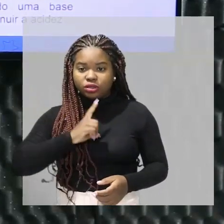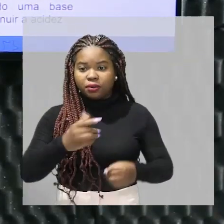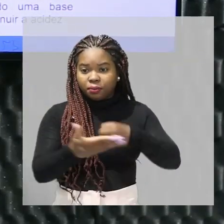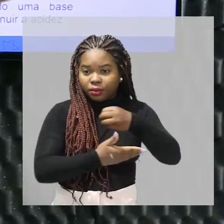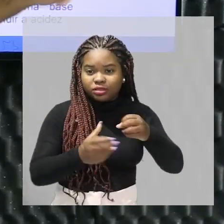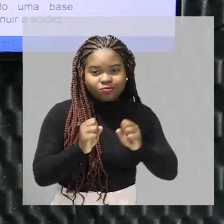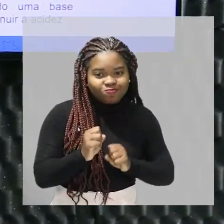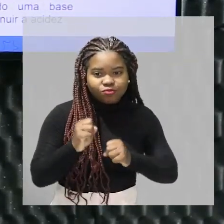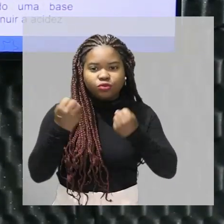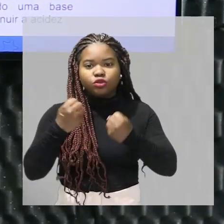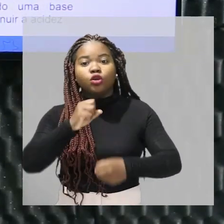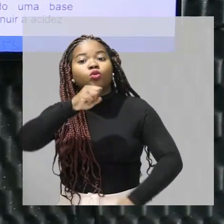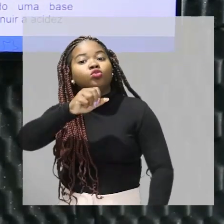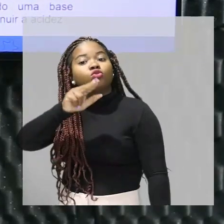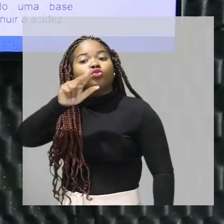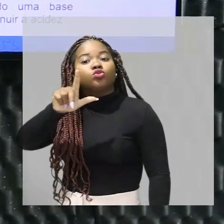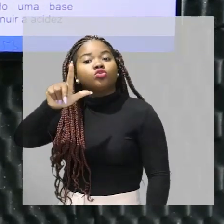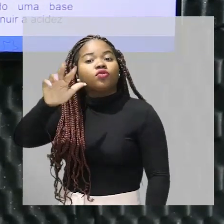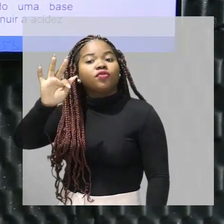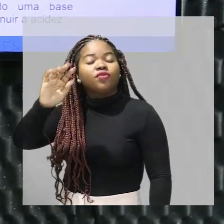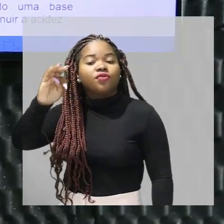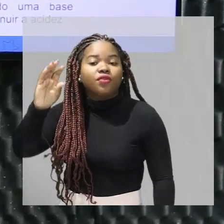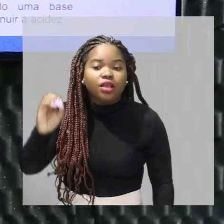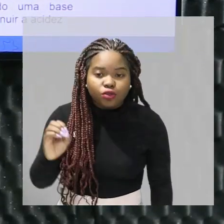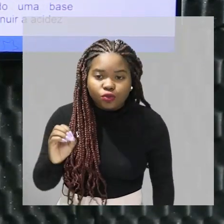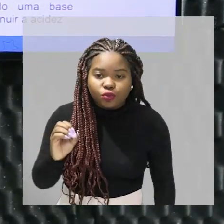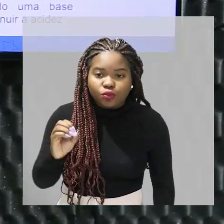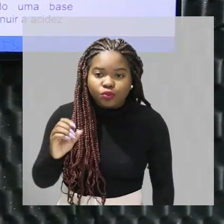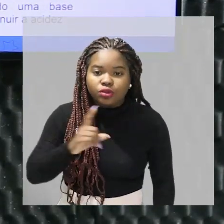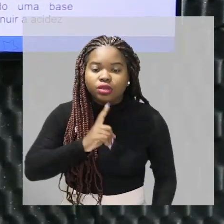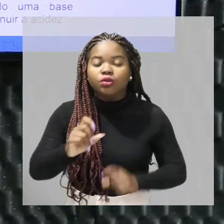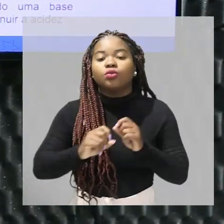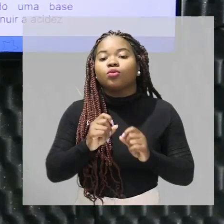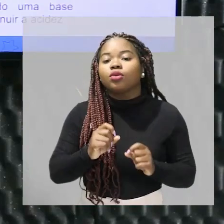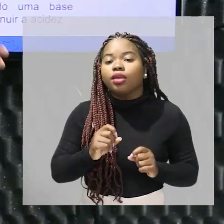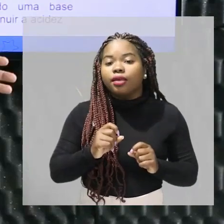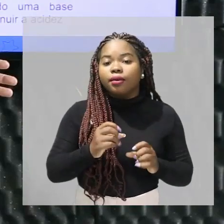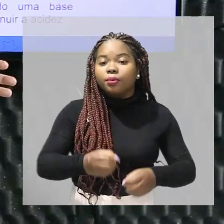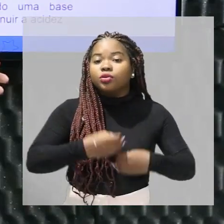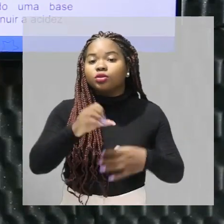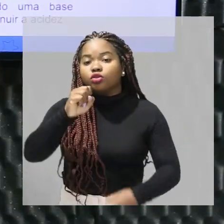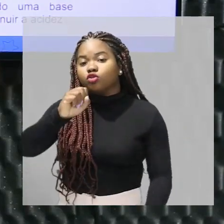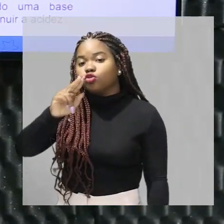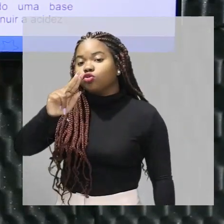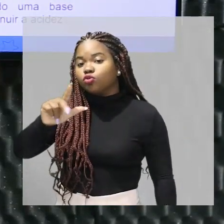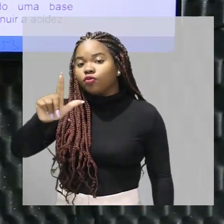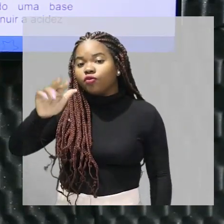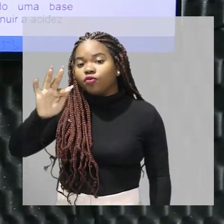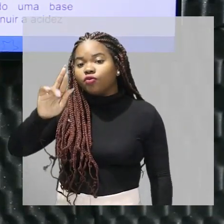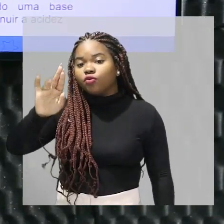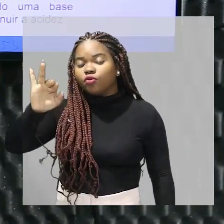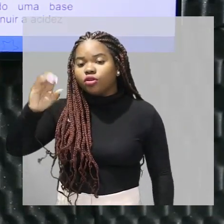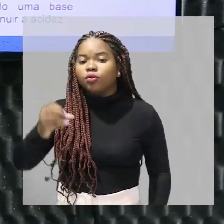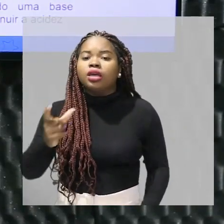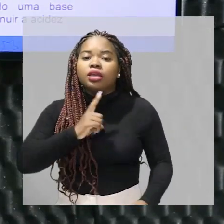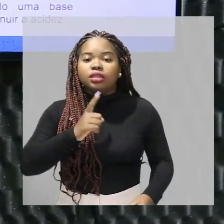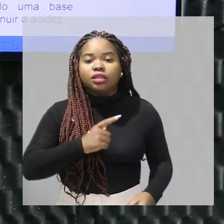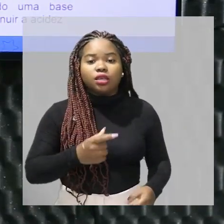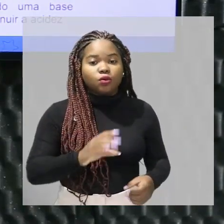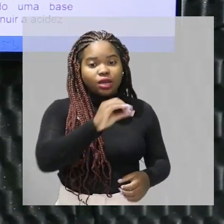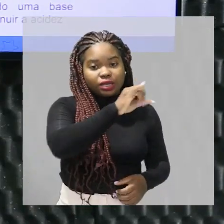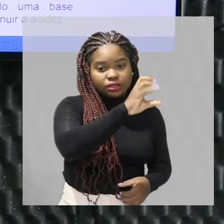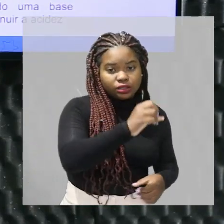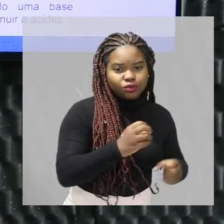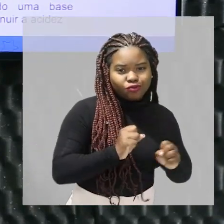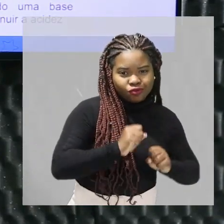O sulfato vai originar o ácido sulfúrico. Então, eu tenho um ácido forte e uma base forte. Então, eu não